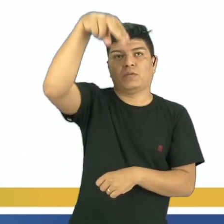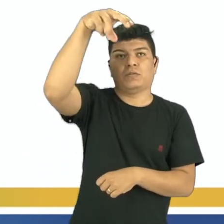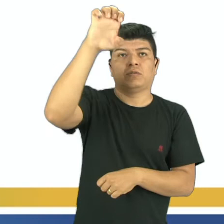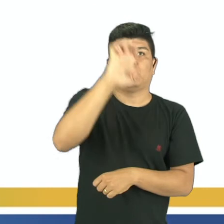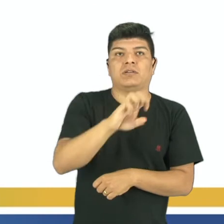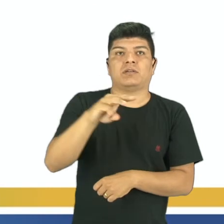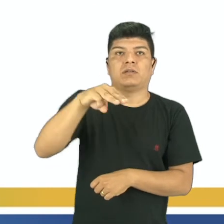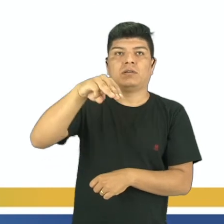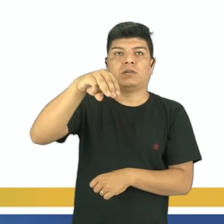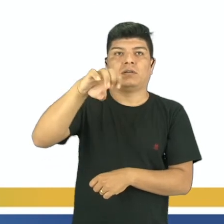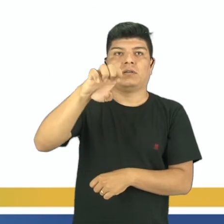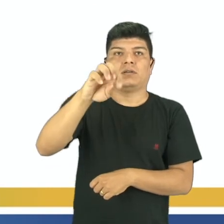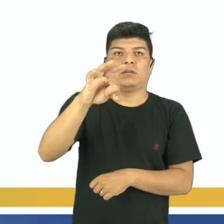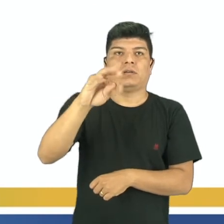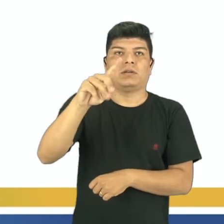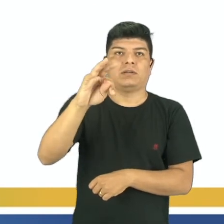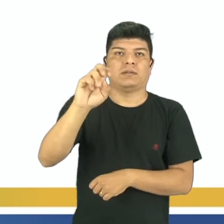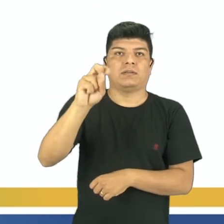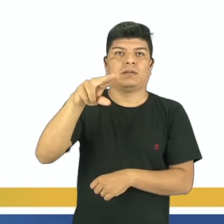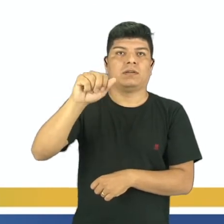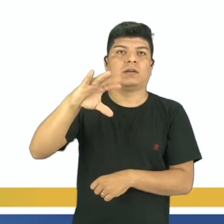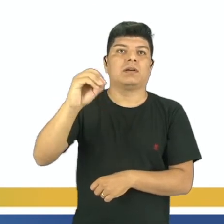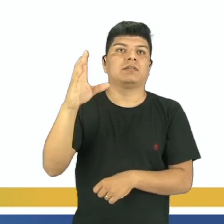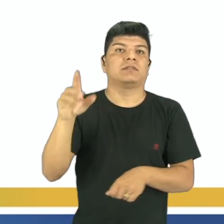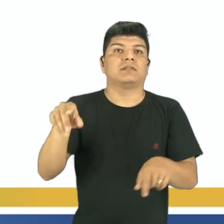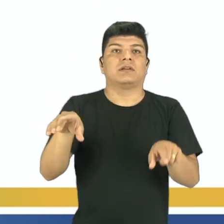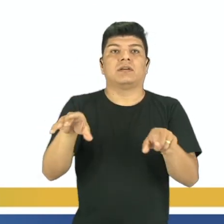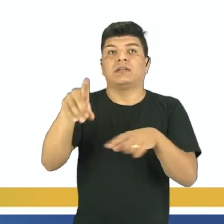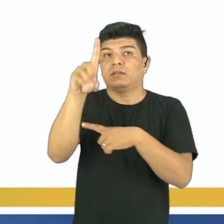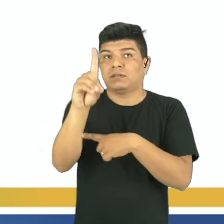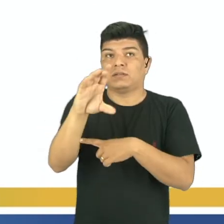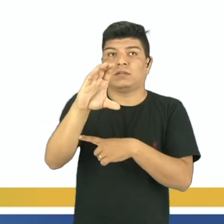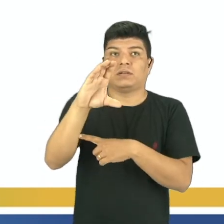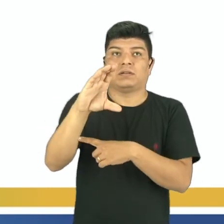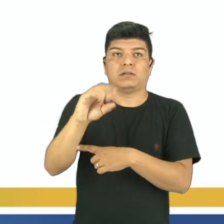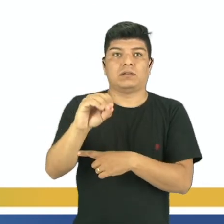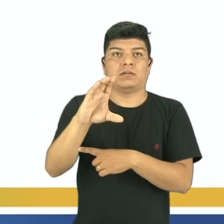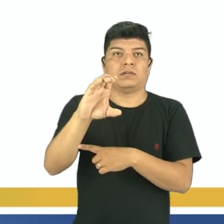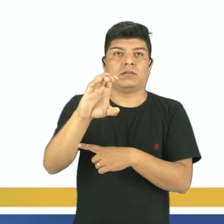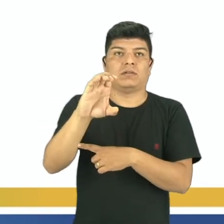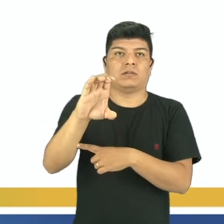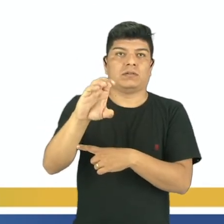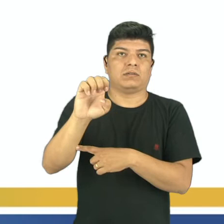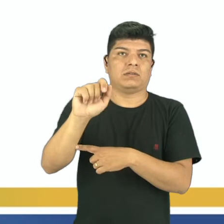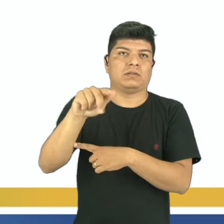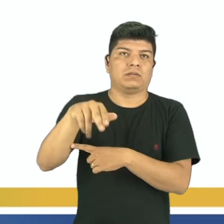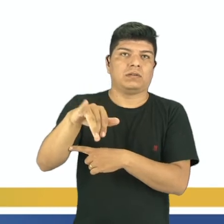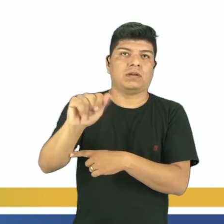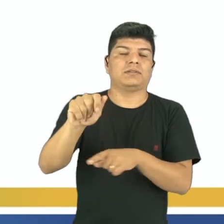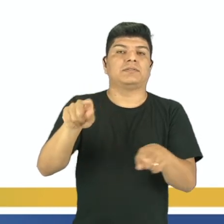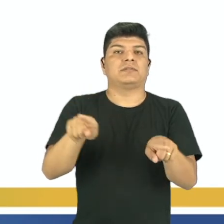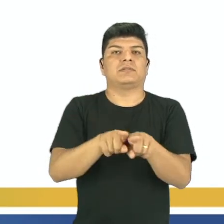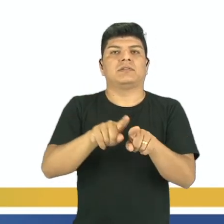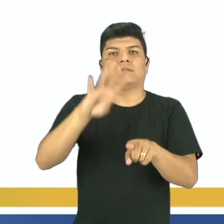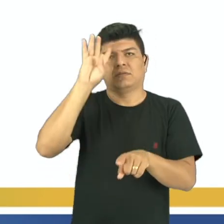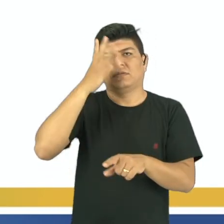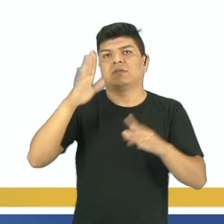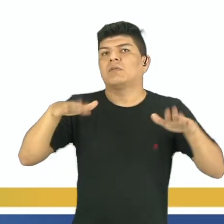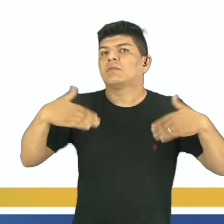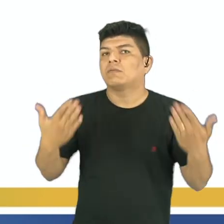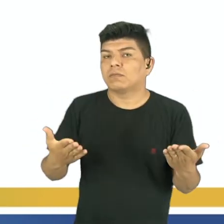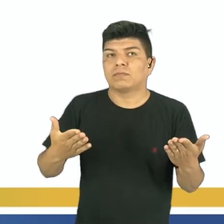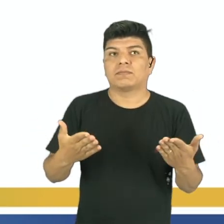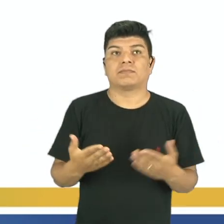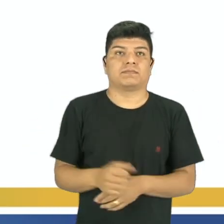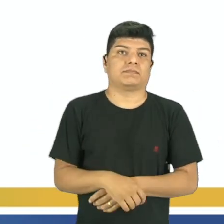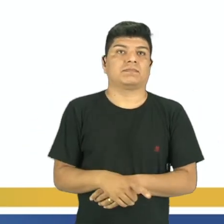Europa Mediterrânea. Ou letra D, Oceania. E aí, vamos lá descobrir de onde que vinha. A